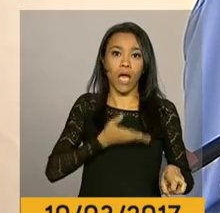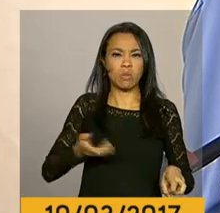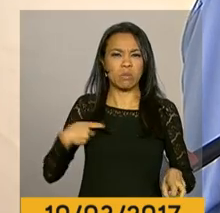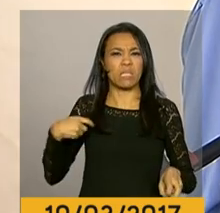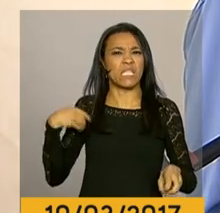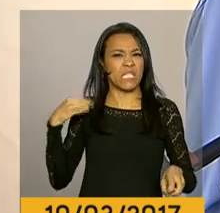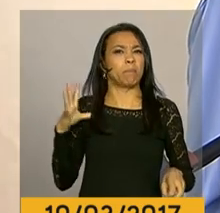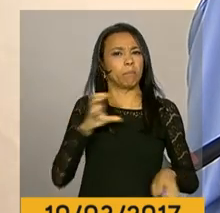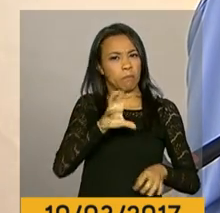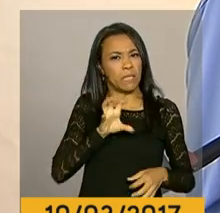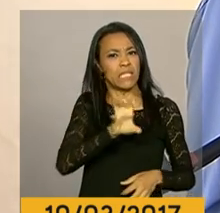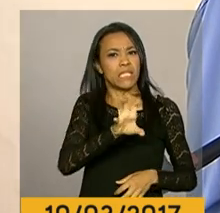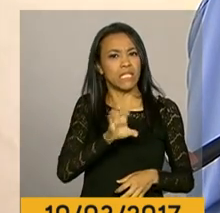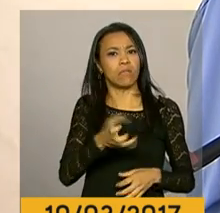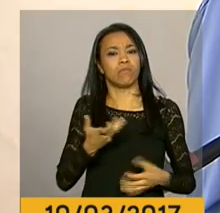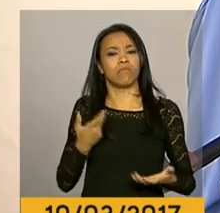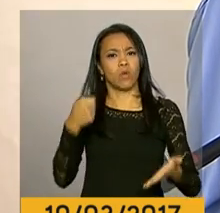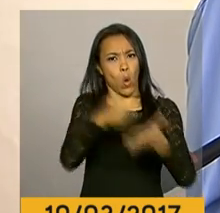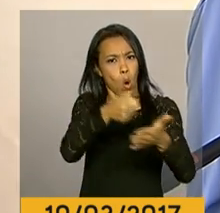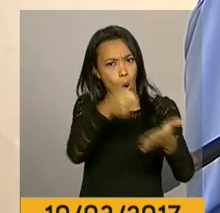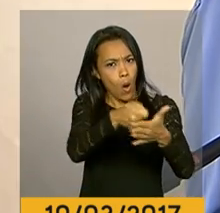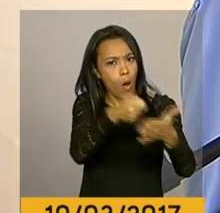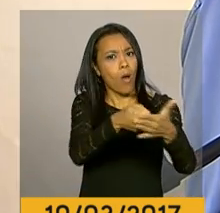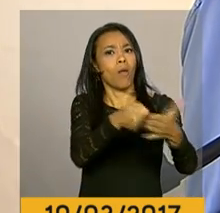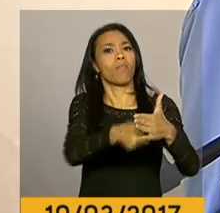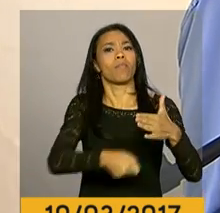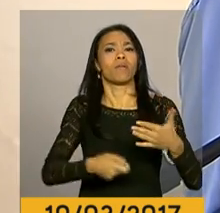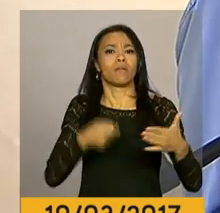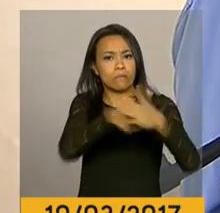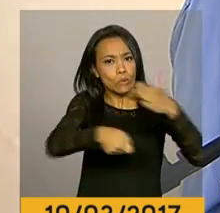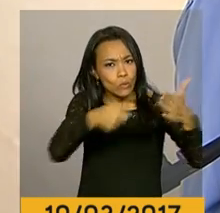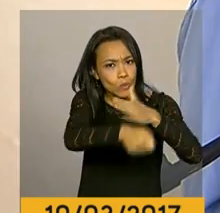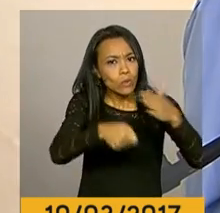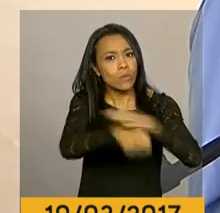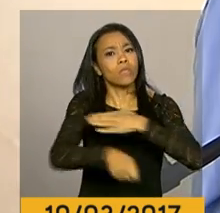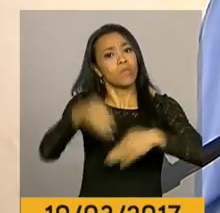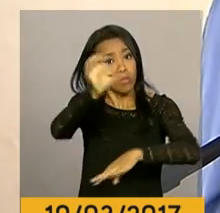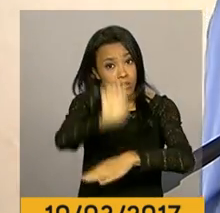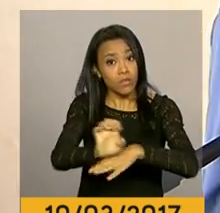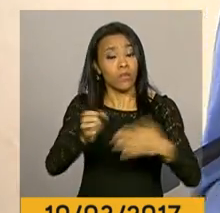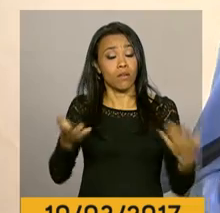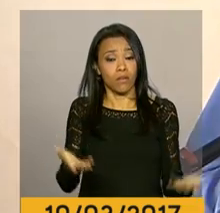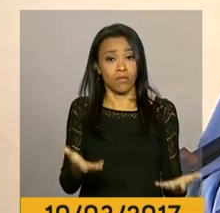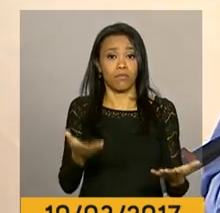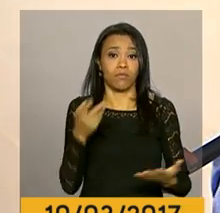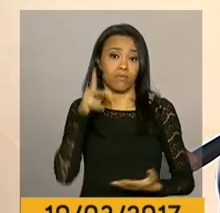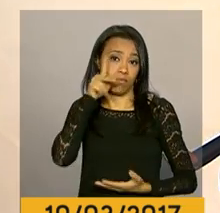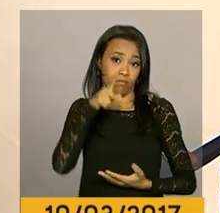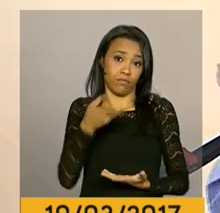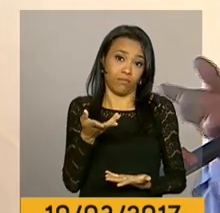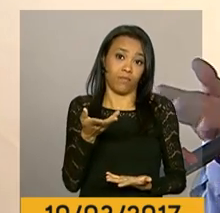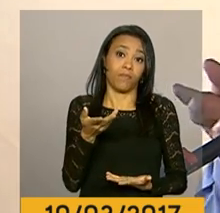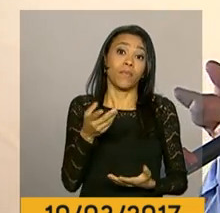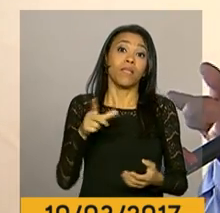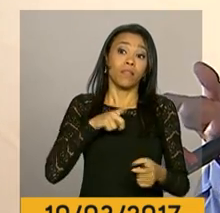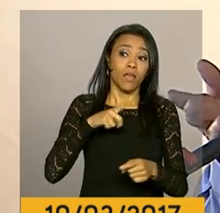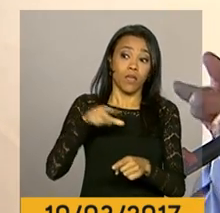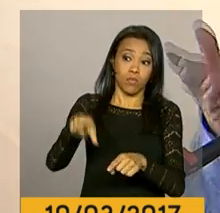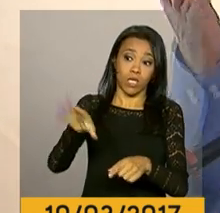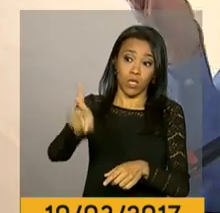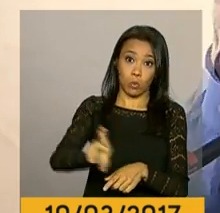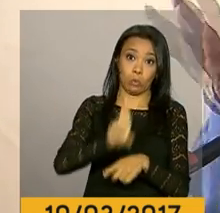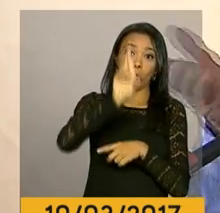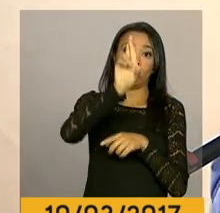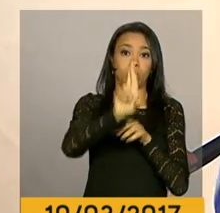pelo Estado da Paraíba, todos eles, vocês têm o Aguinaldo Ribeiro, que é líder do governo. Convenhamos que tem uma